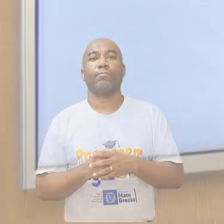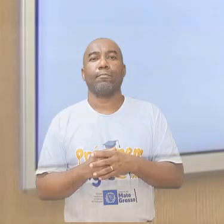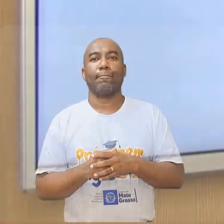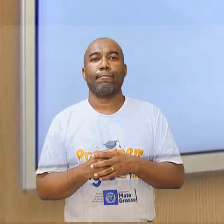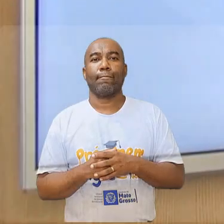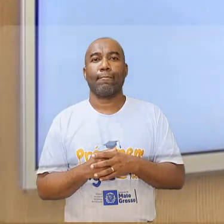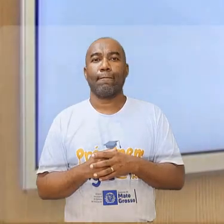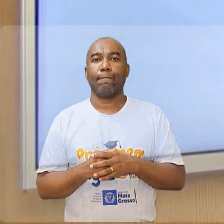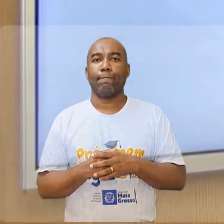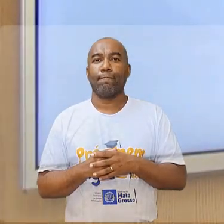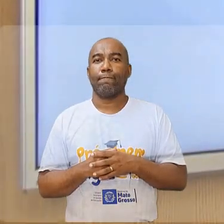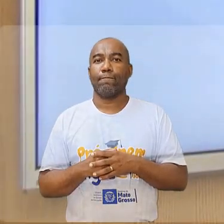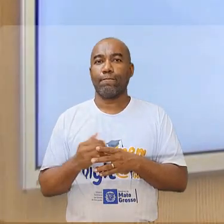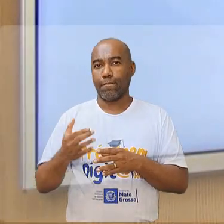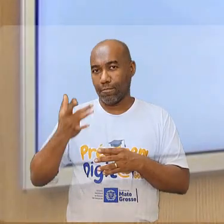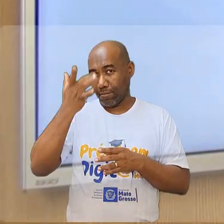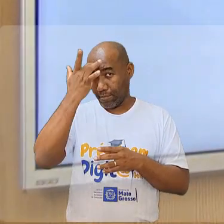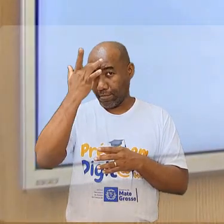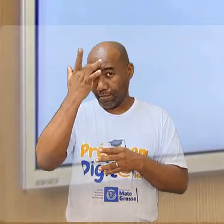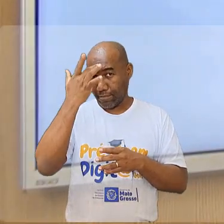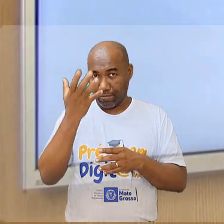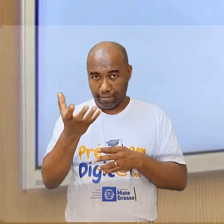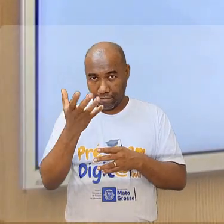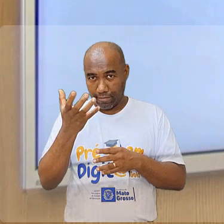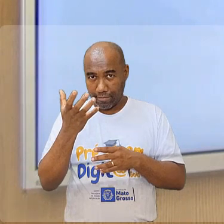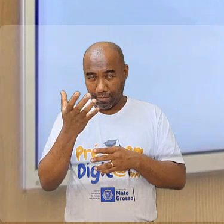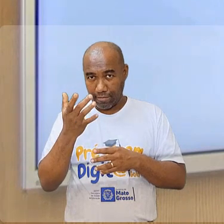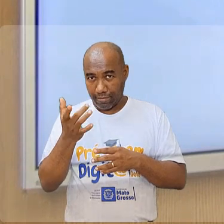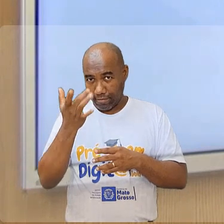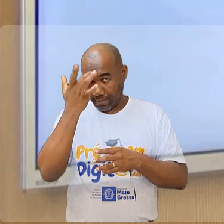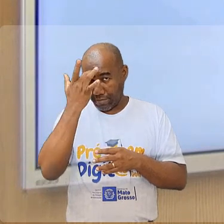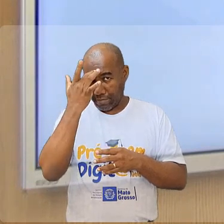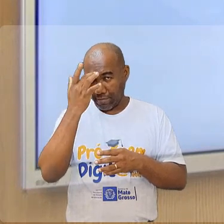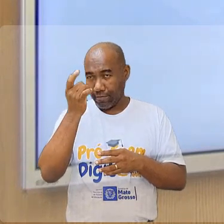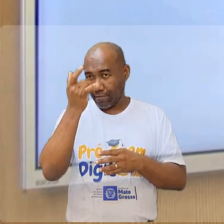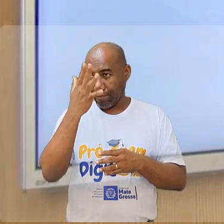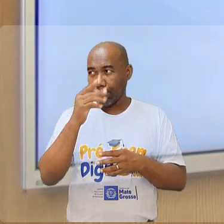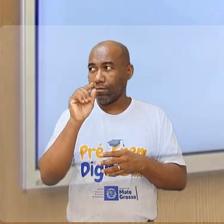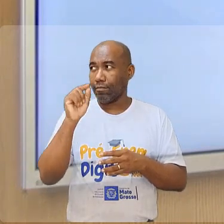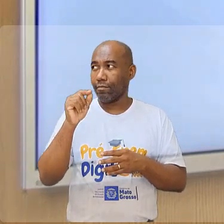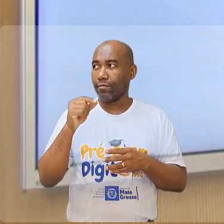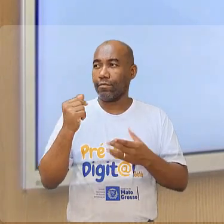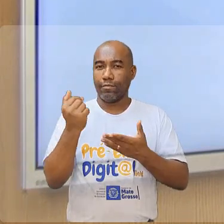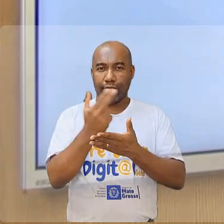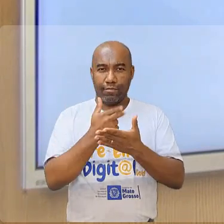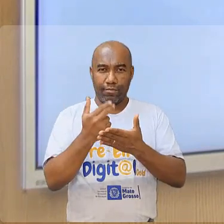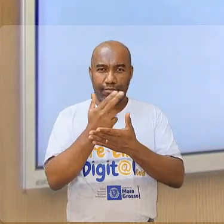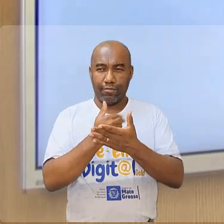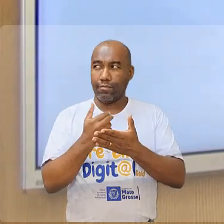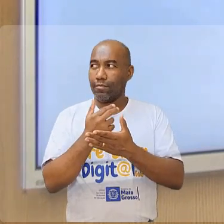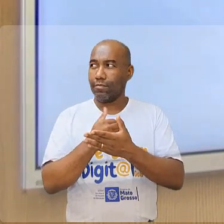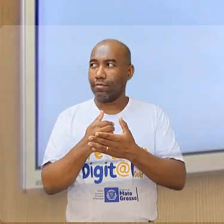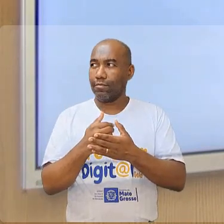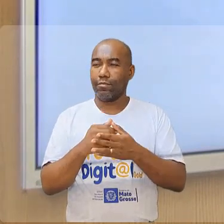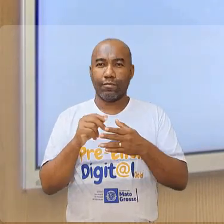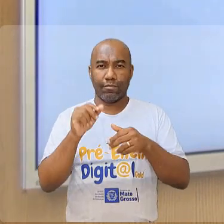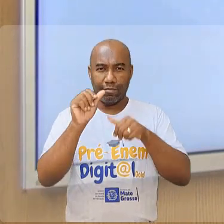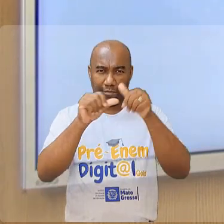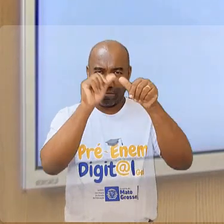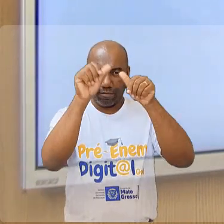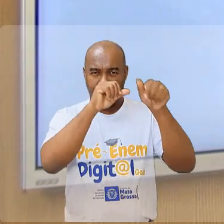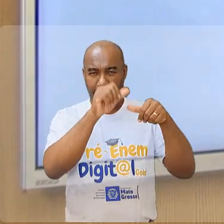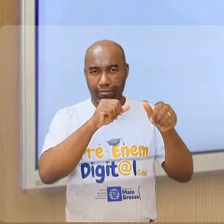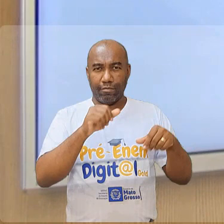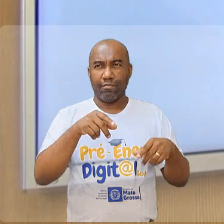catetos que decorar as fórmulas linhas para você saber mesmo faz assim ó desenho triângulo muda as letras